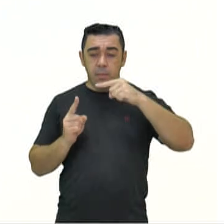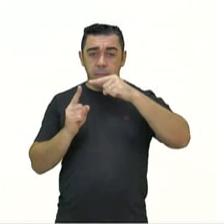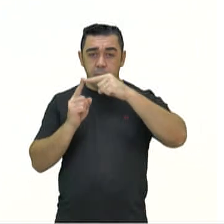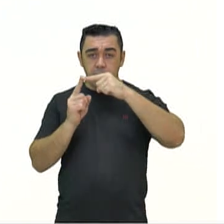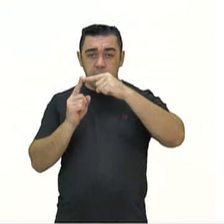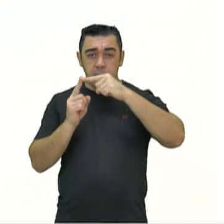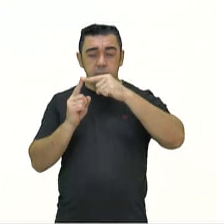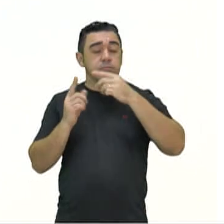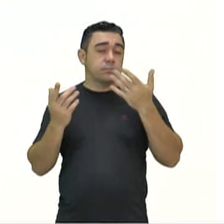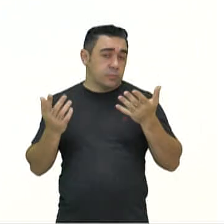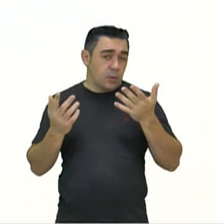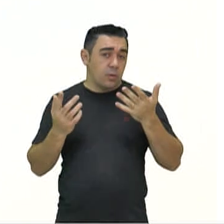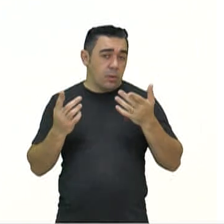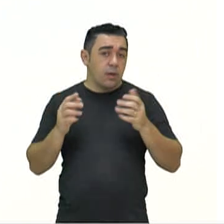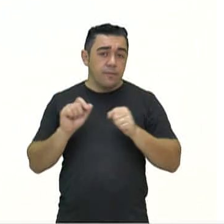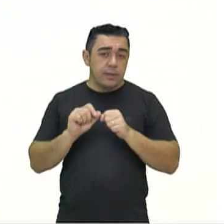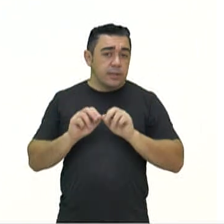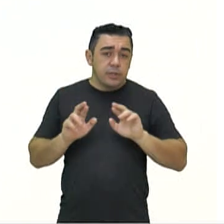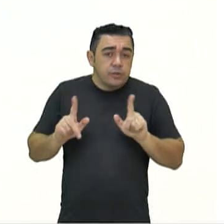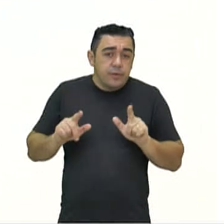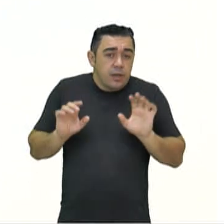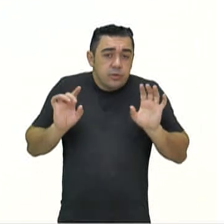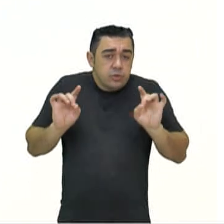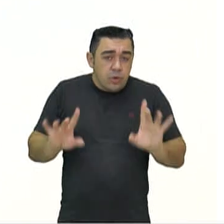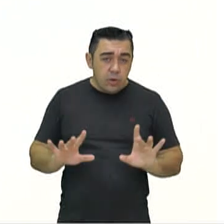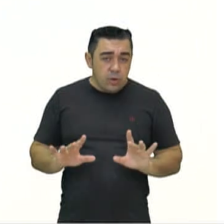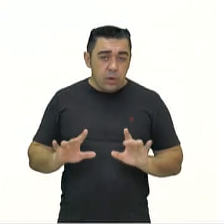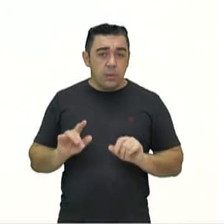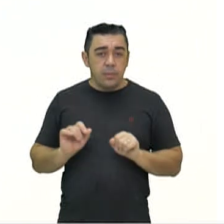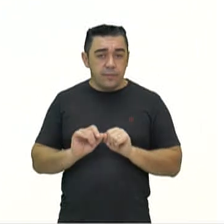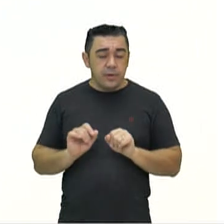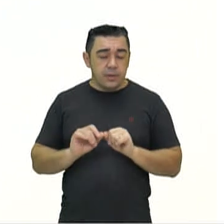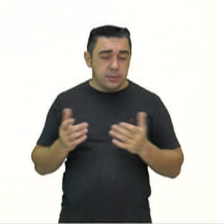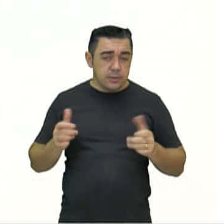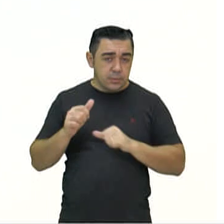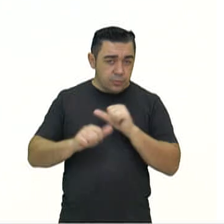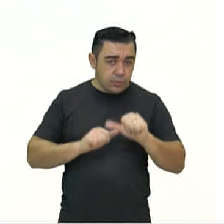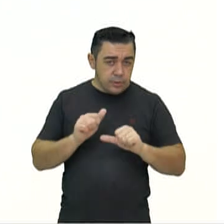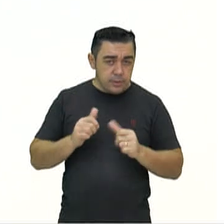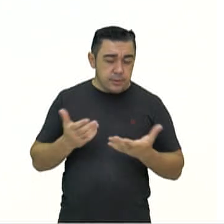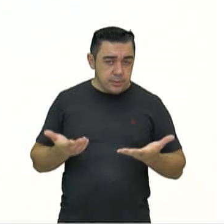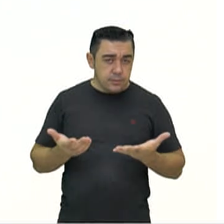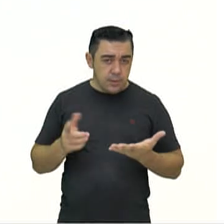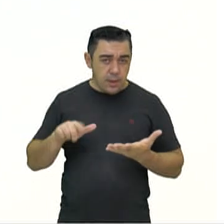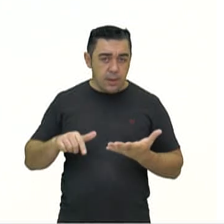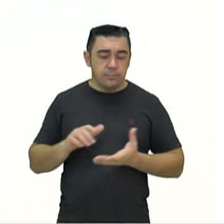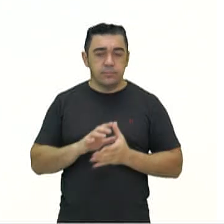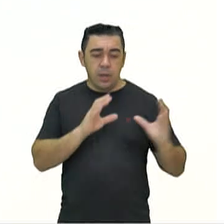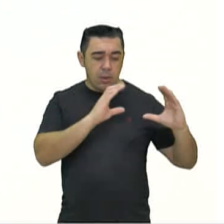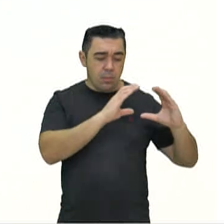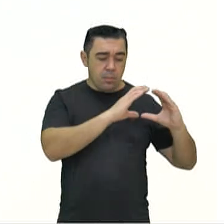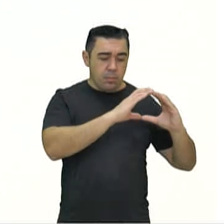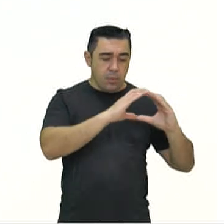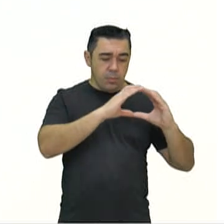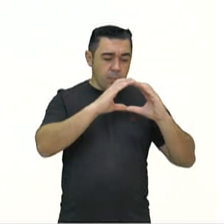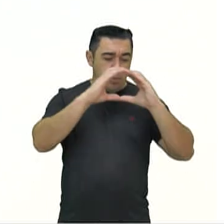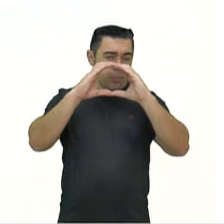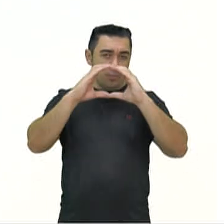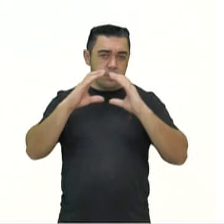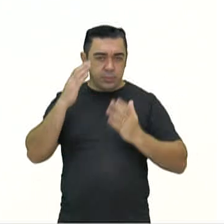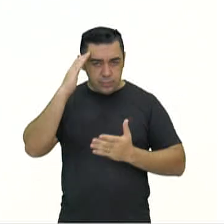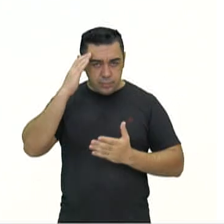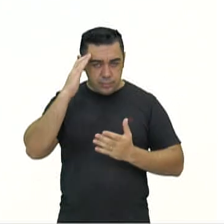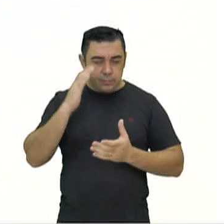essa diferença para poder compensar essa translação que ela teve, tá? Esse translado que ela teve. Então, A ao quadrado,